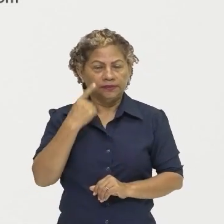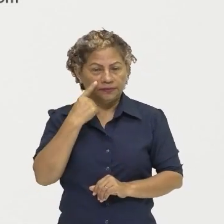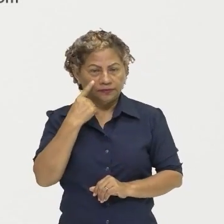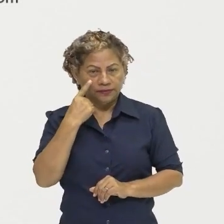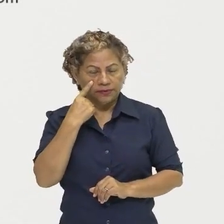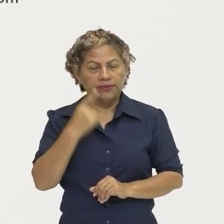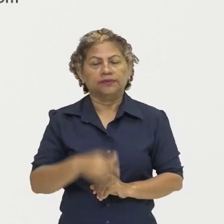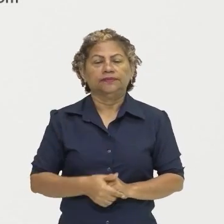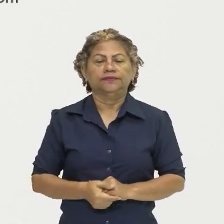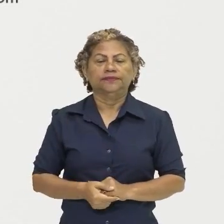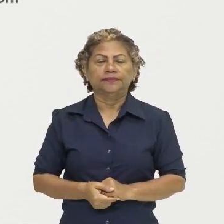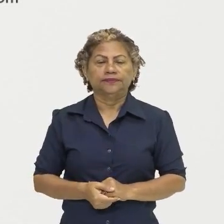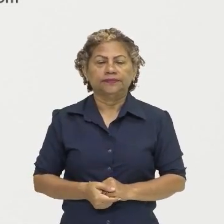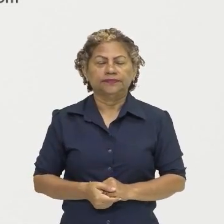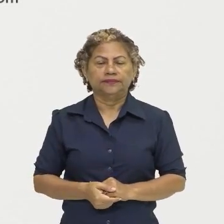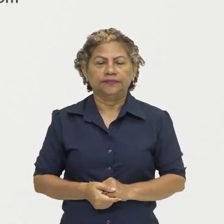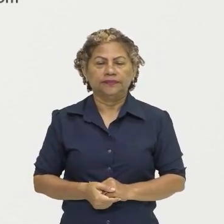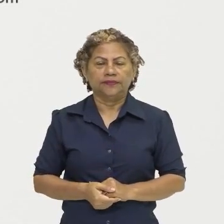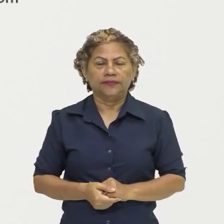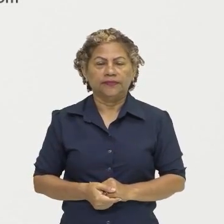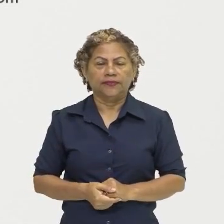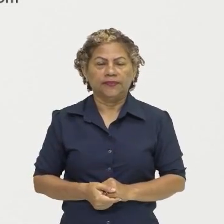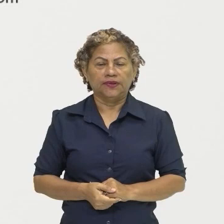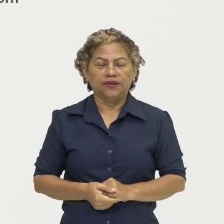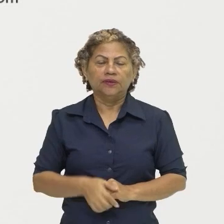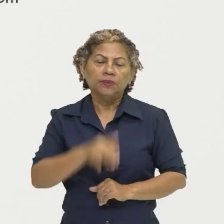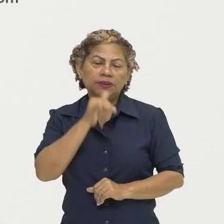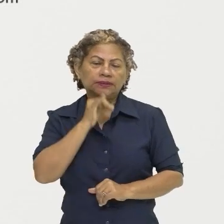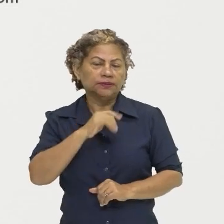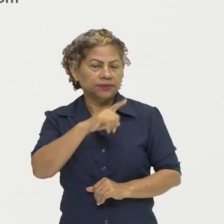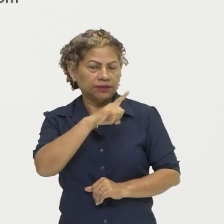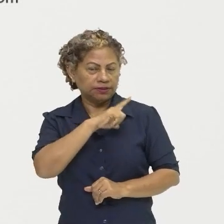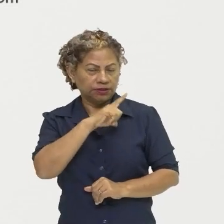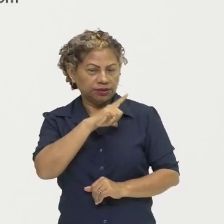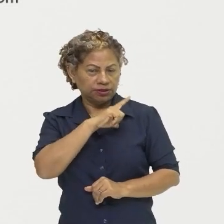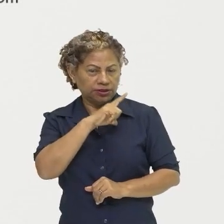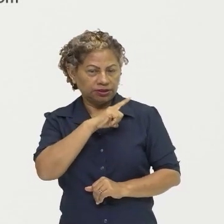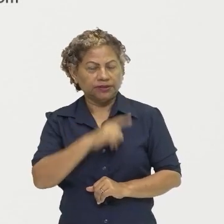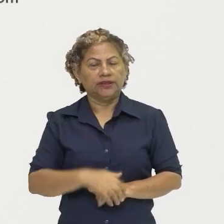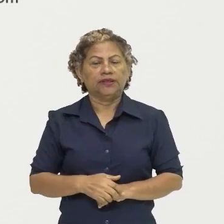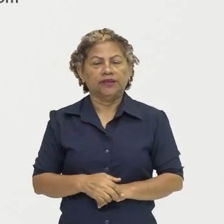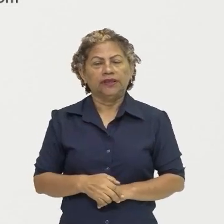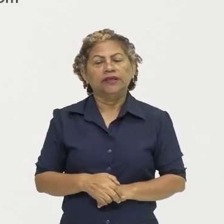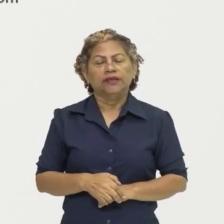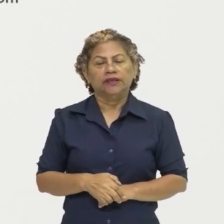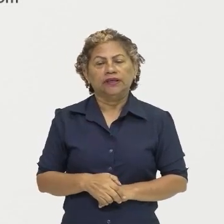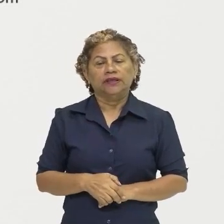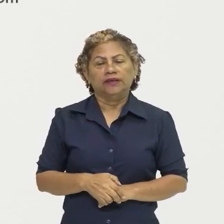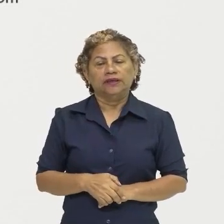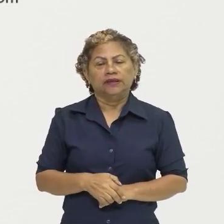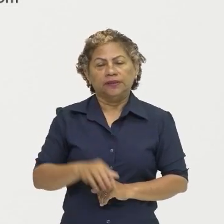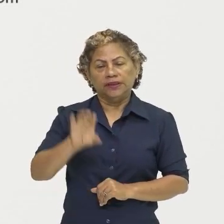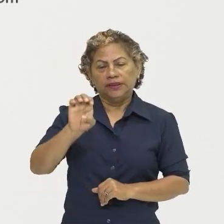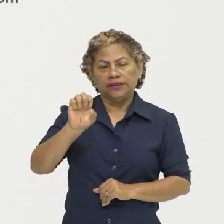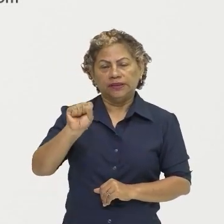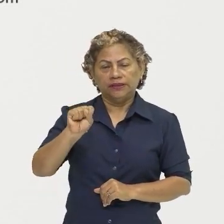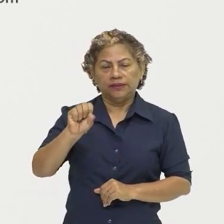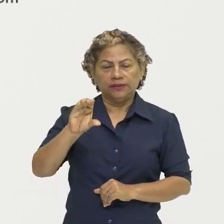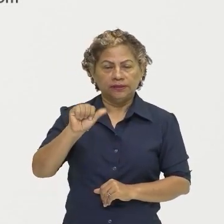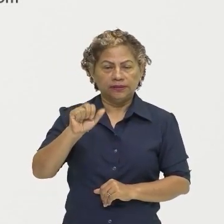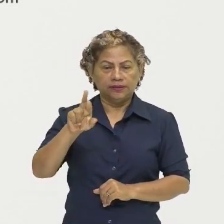escalar. Os exemplos que temos para grandezas escalares são